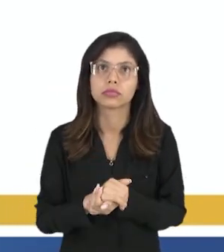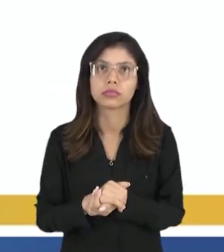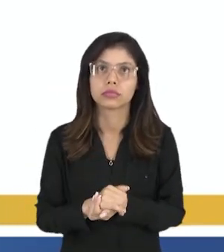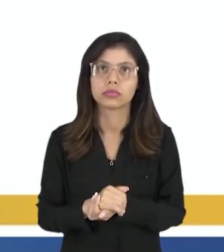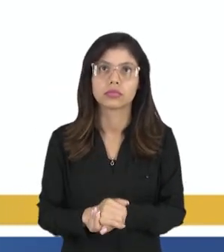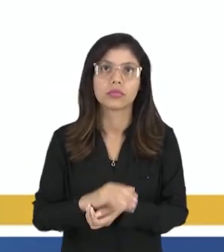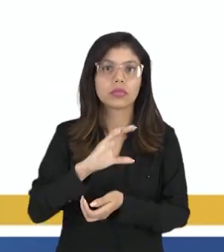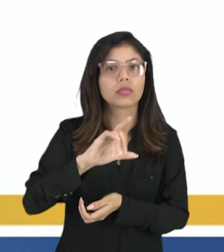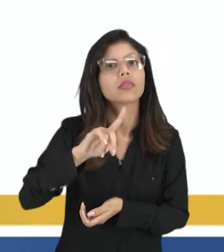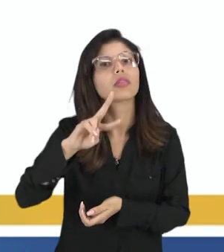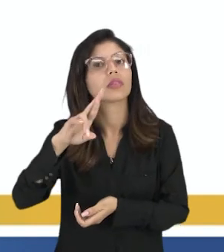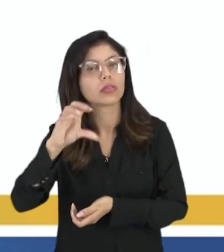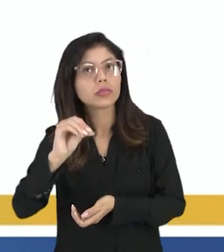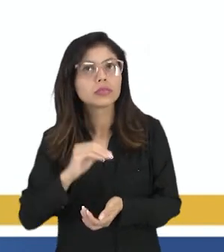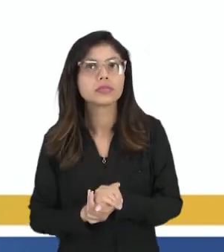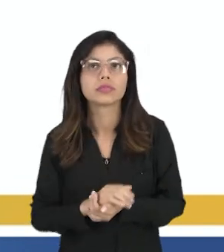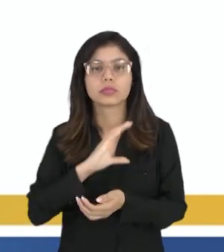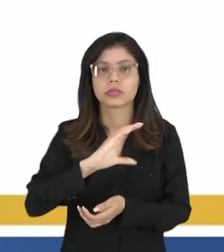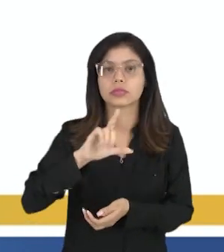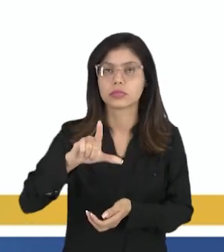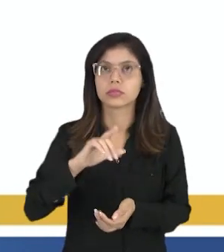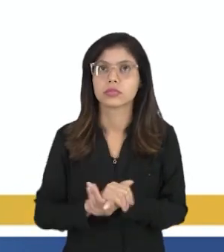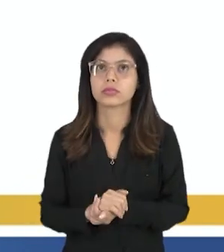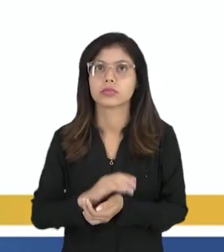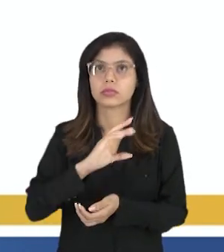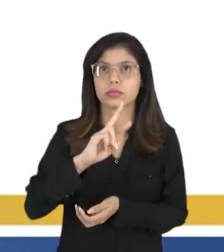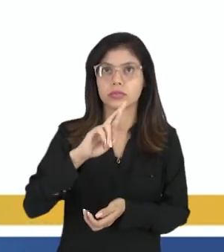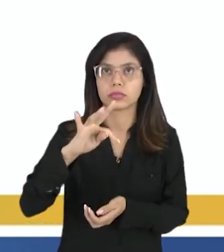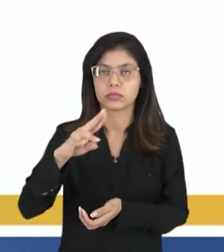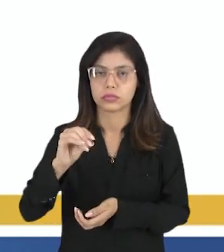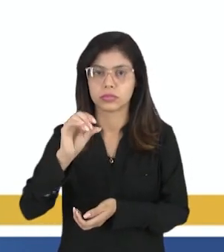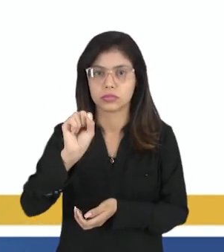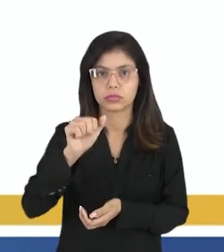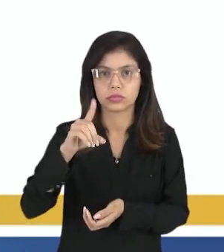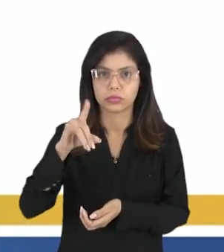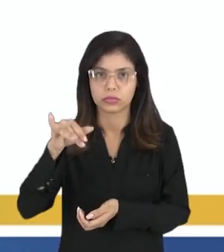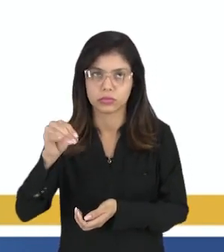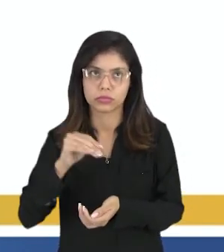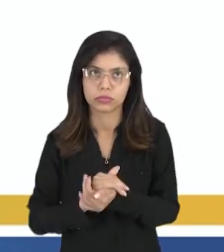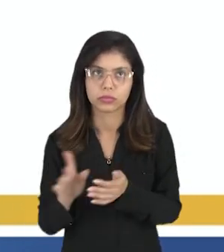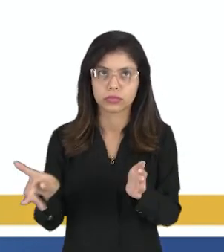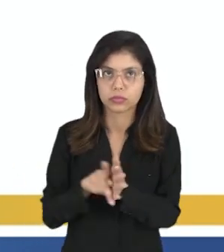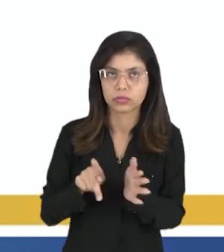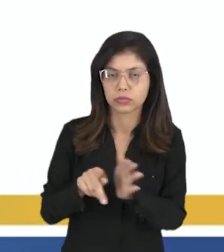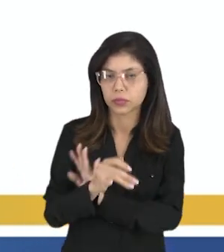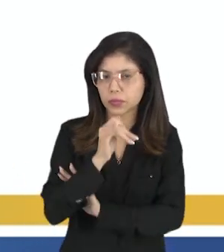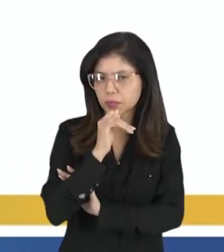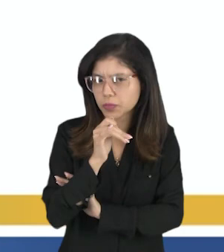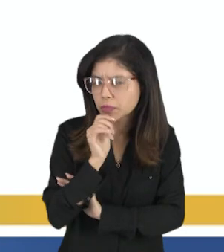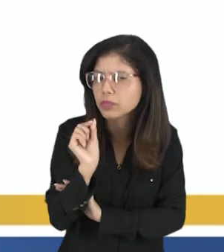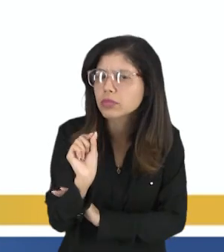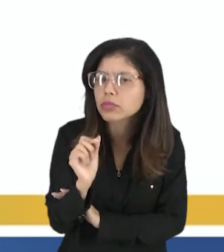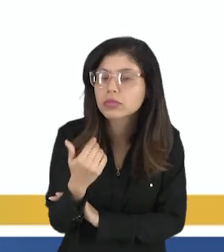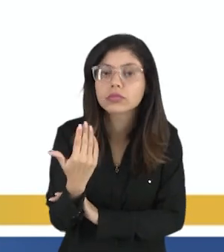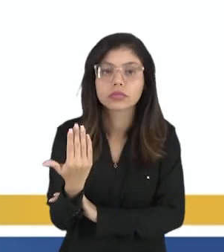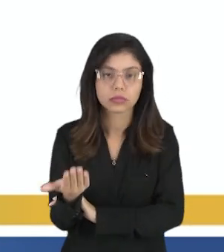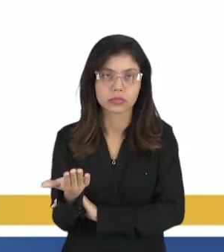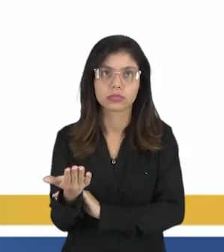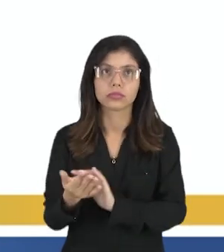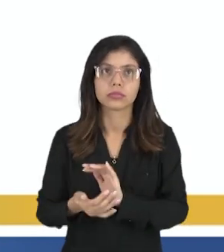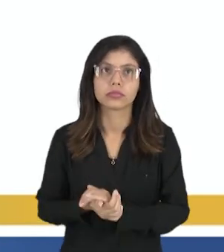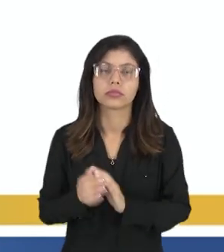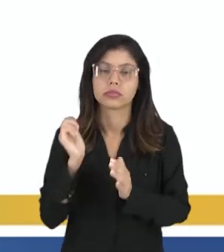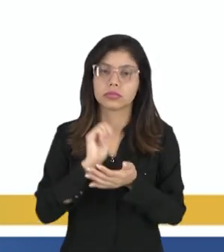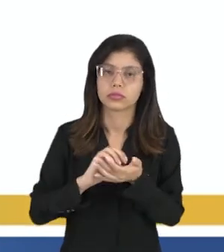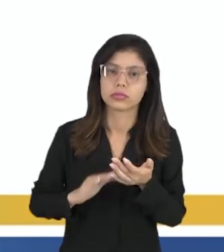O cloro e o cloreto de sódio são, respectivamente, exemplo de. Então, essa atividade, que